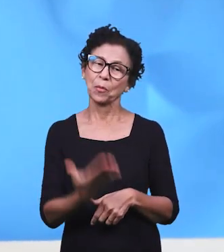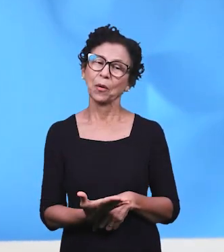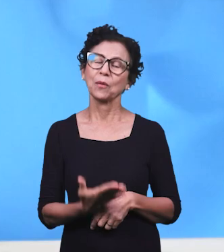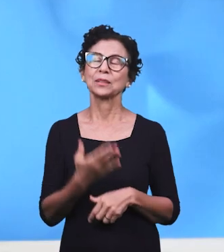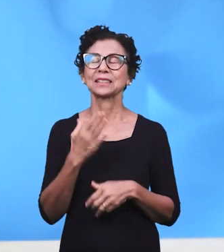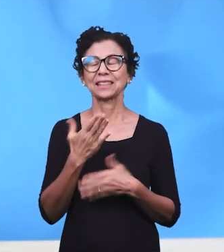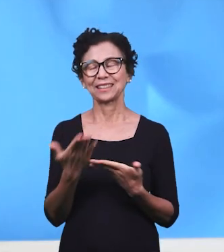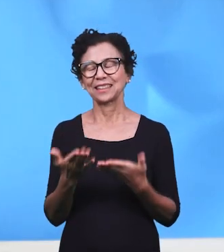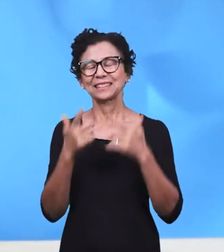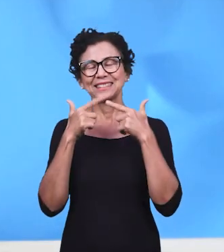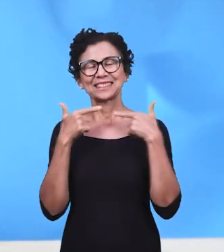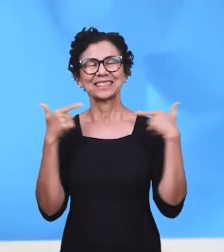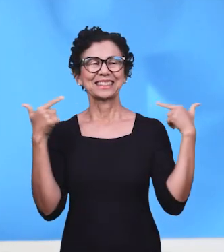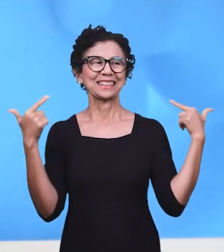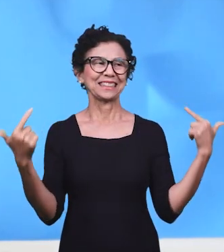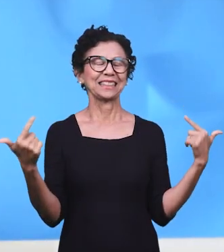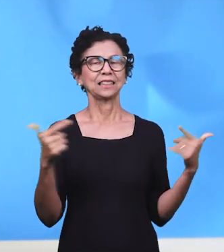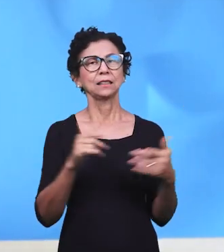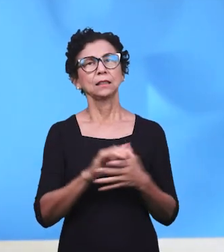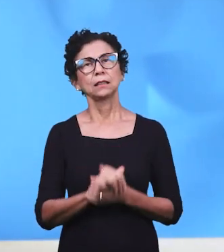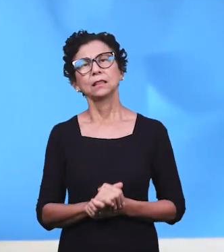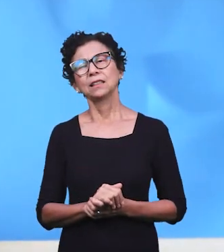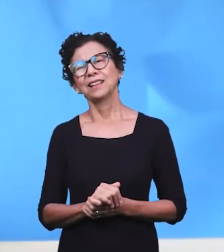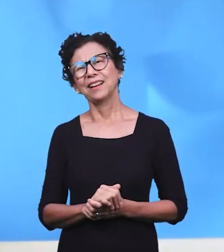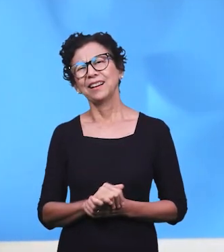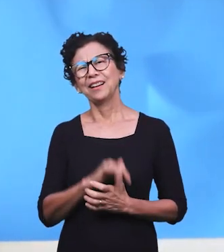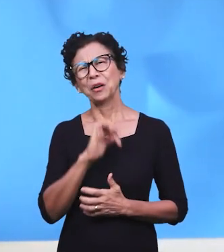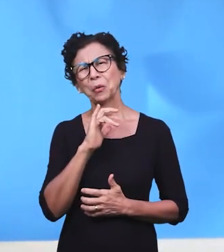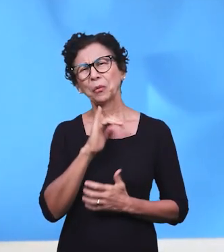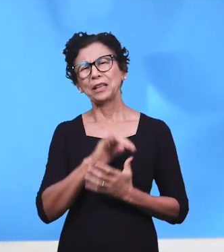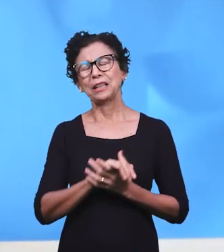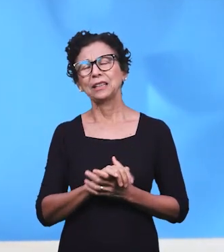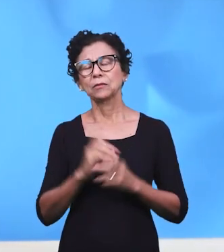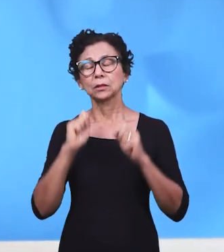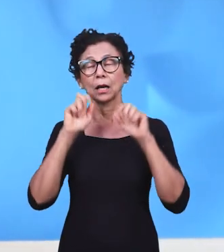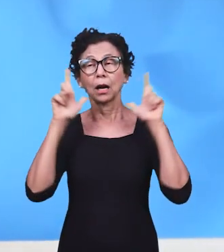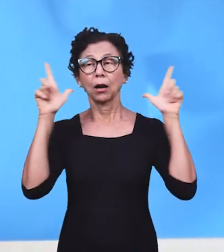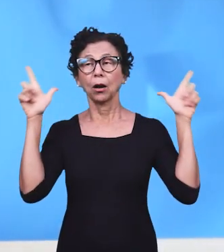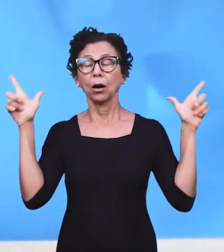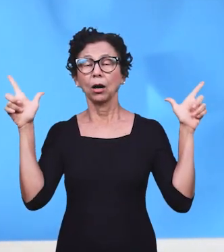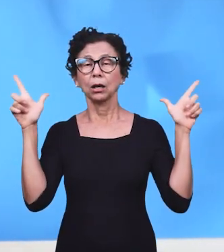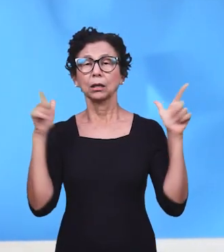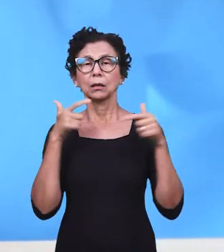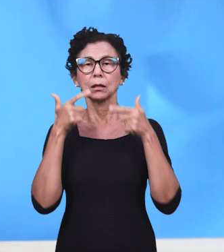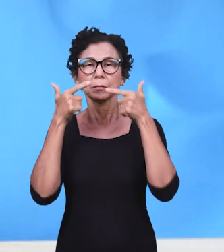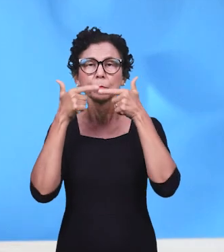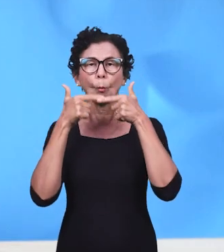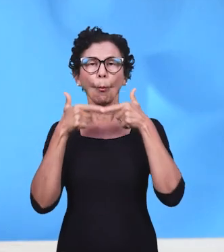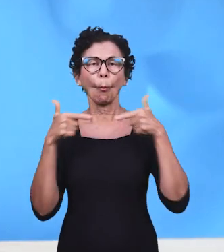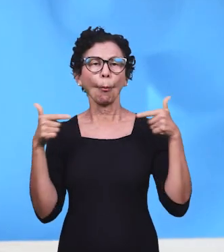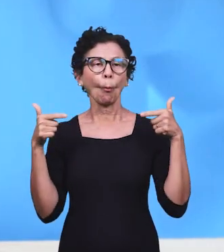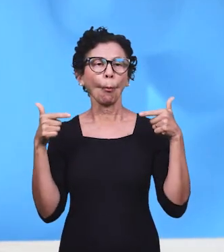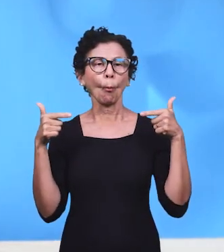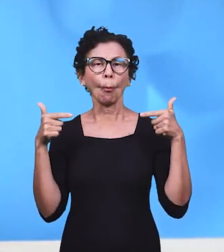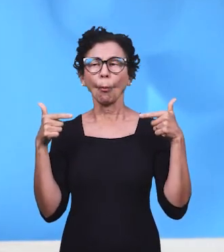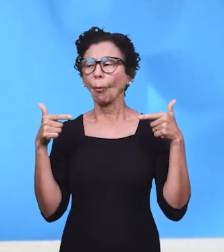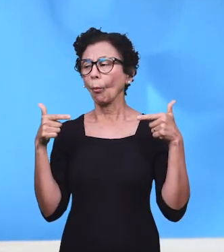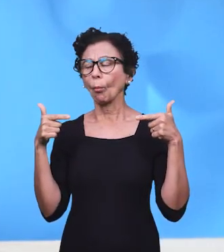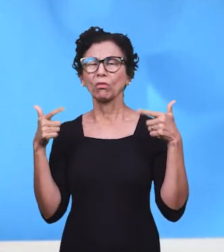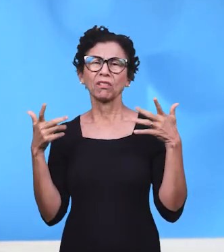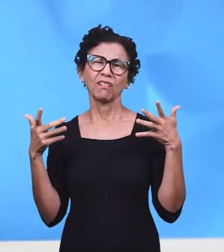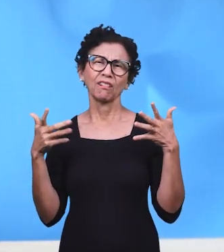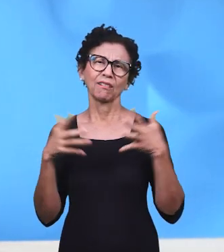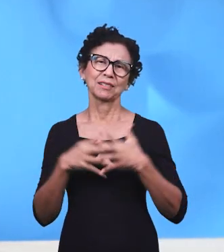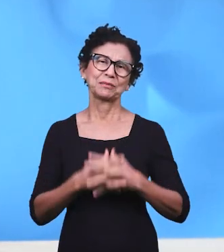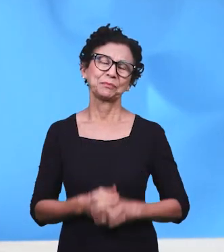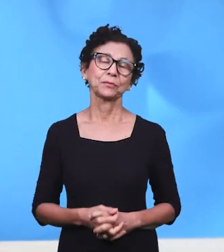não querem aparecer de manhã, quando acordar, sem os dentes. Então, a gente primeiro precisa quebrar essa timidez com o paciente, com o nosso